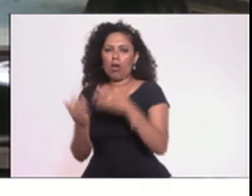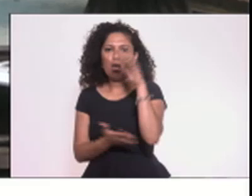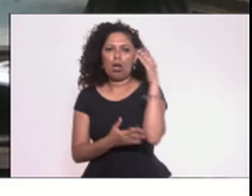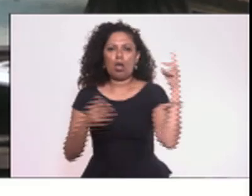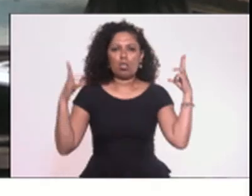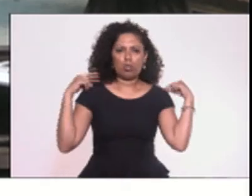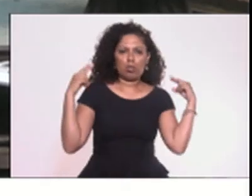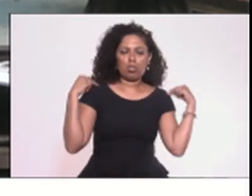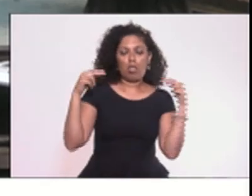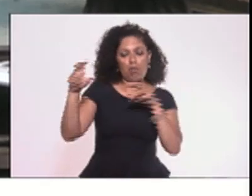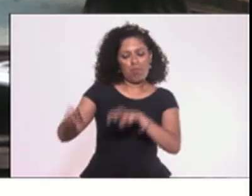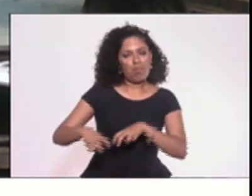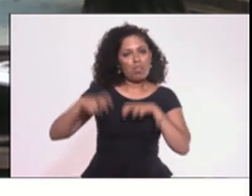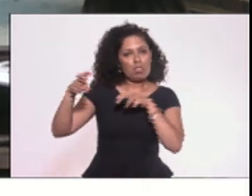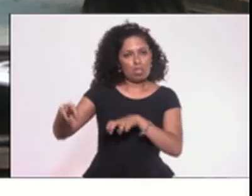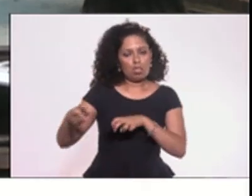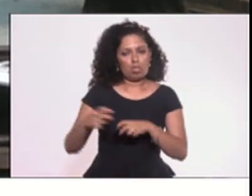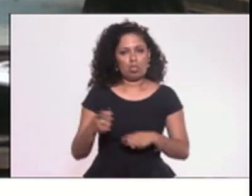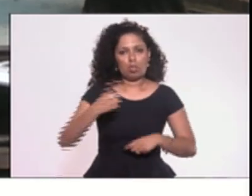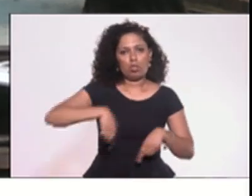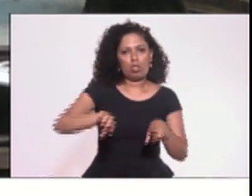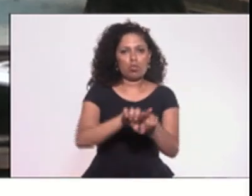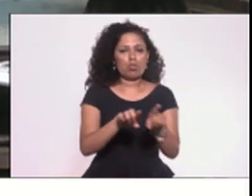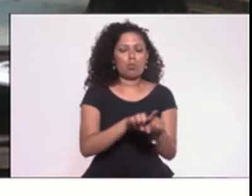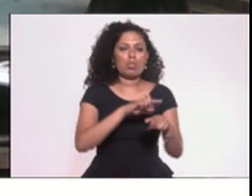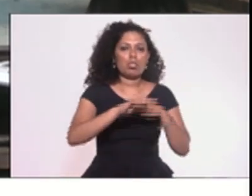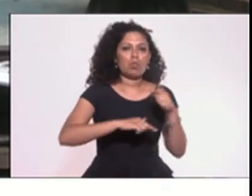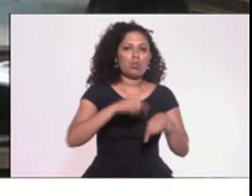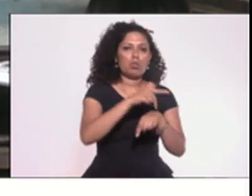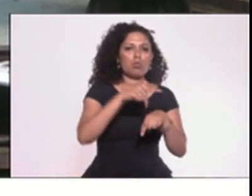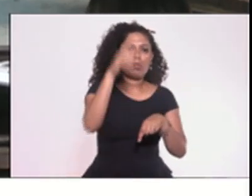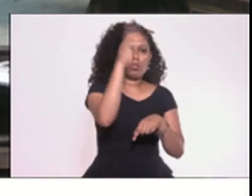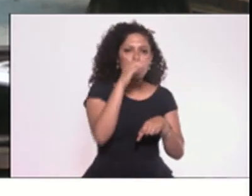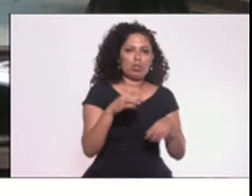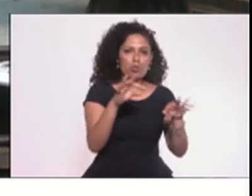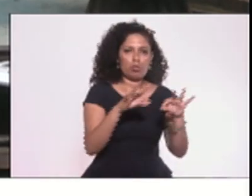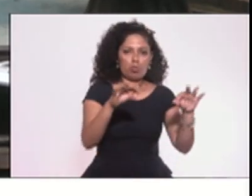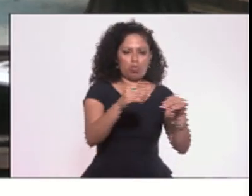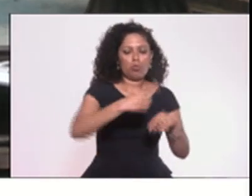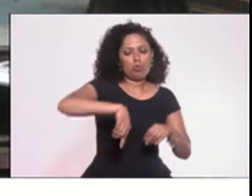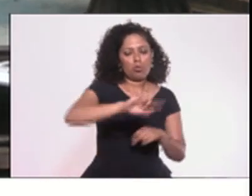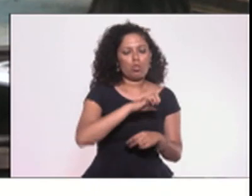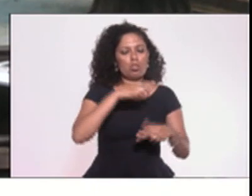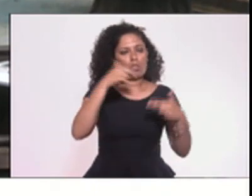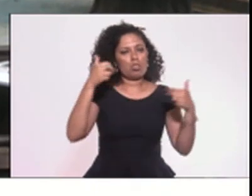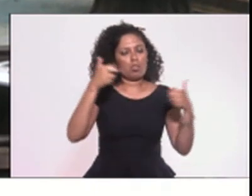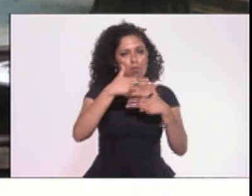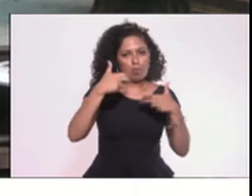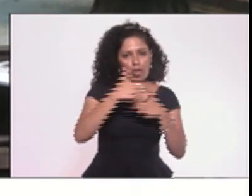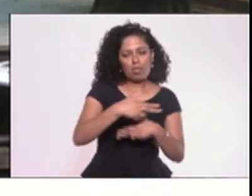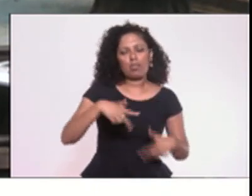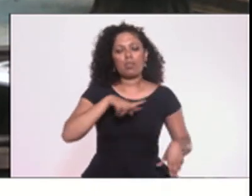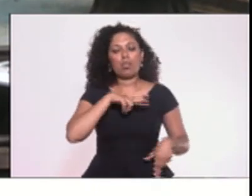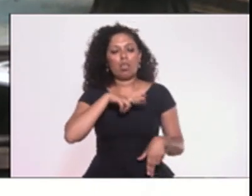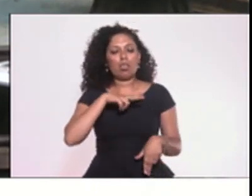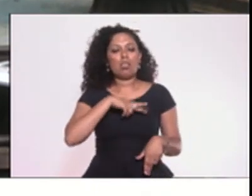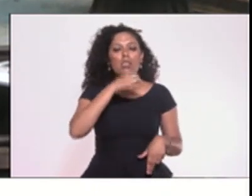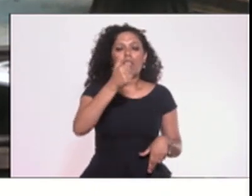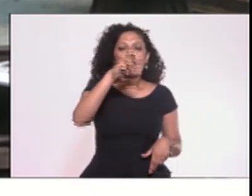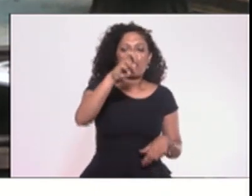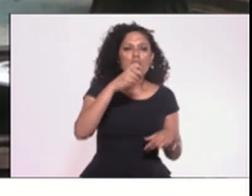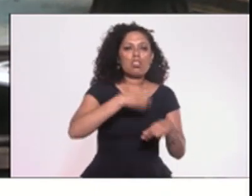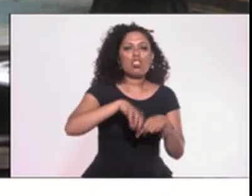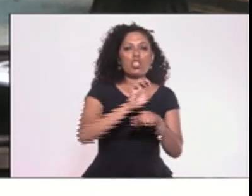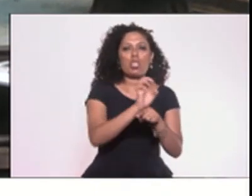turismo, agronegócios. Nós trabalhamos no Brasil todo, o Sebrae hoje tem 21 estados trabalhando a bioeconomia